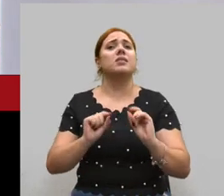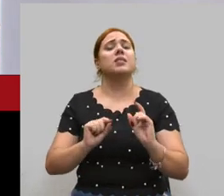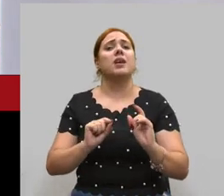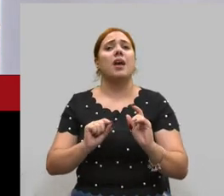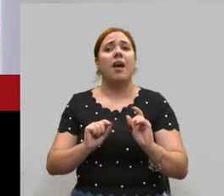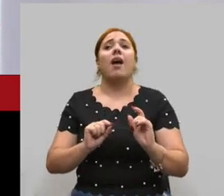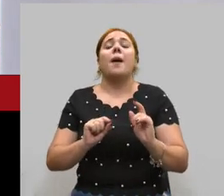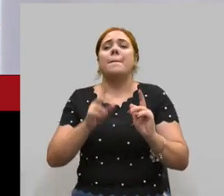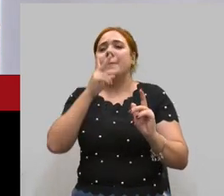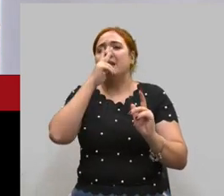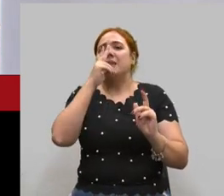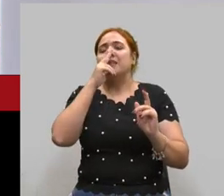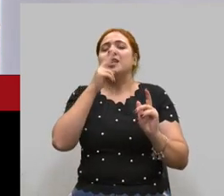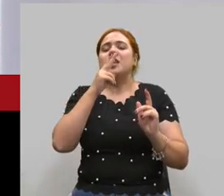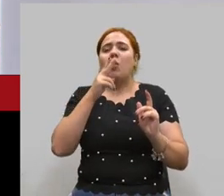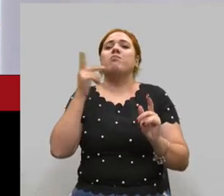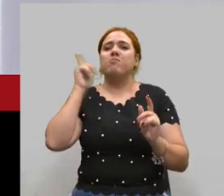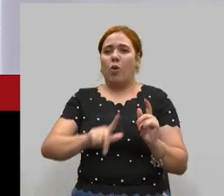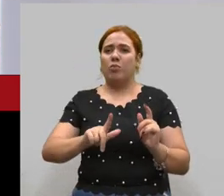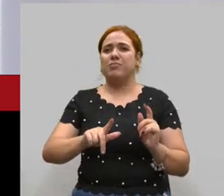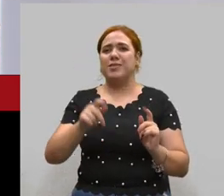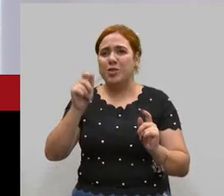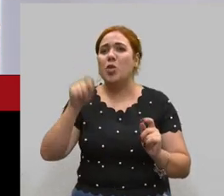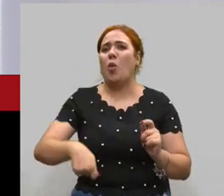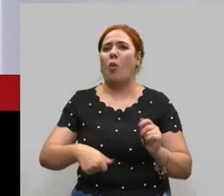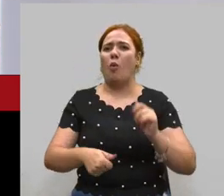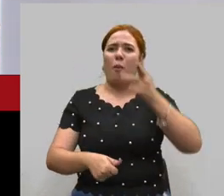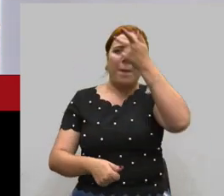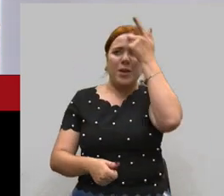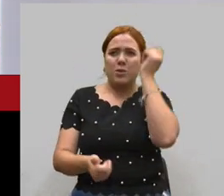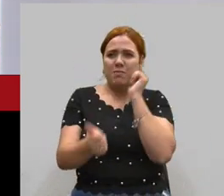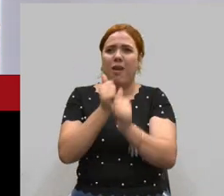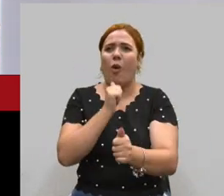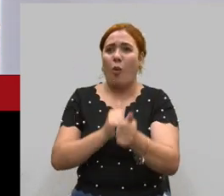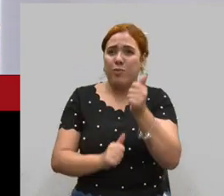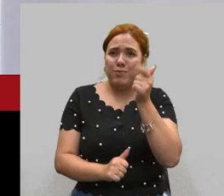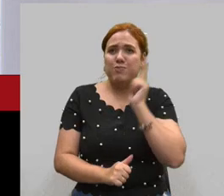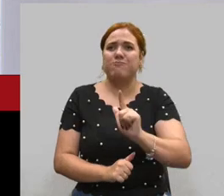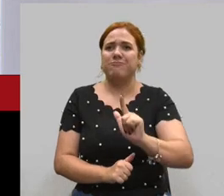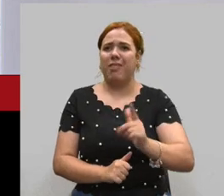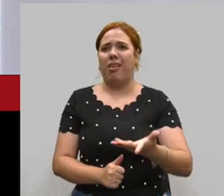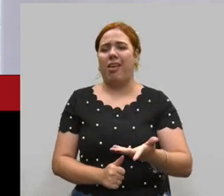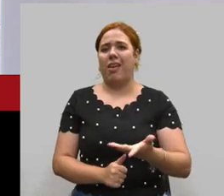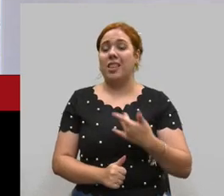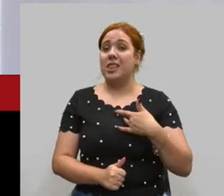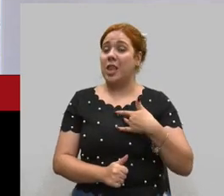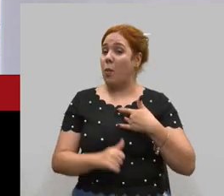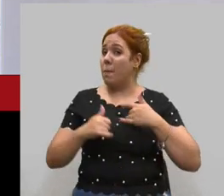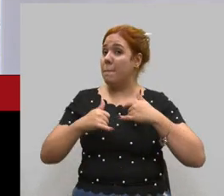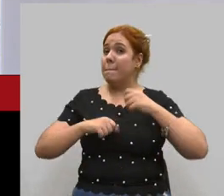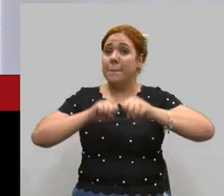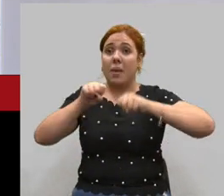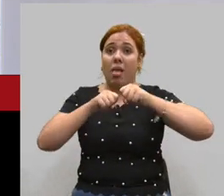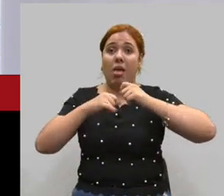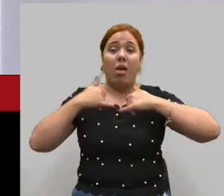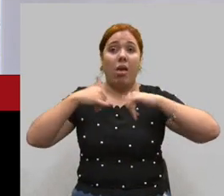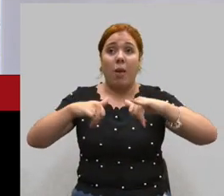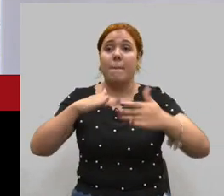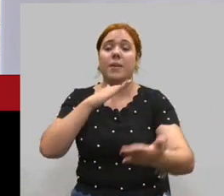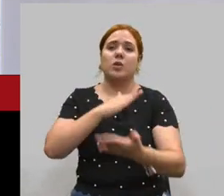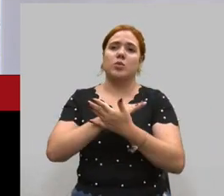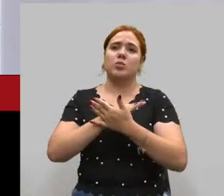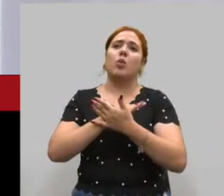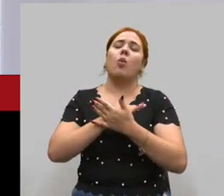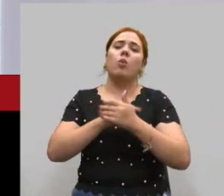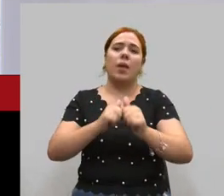eu estava de volta que aquele atleta estava de volta então a bicicleta elétrica para mim hoje ela ajuda na minha recuperação